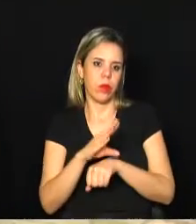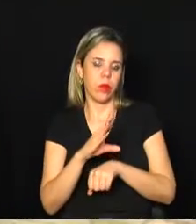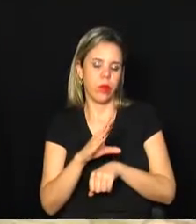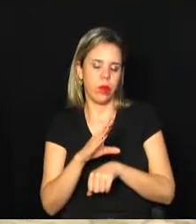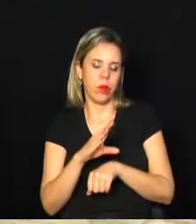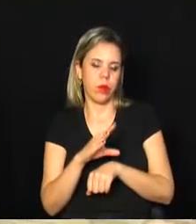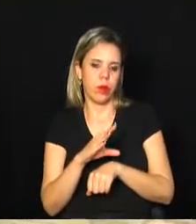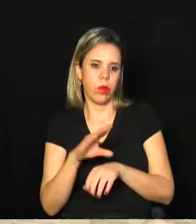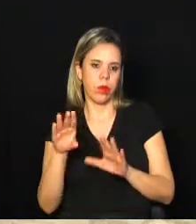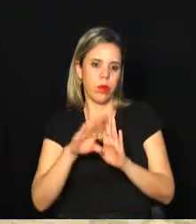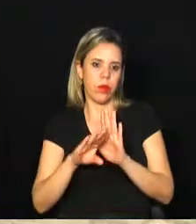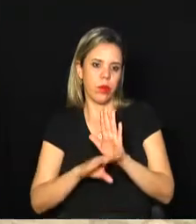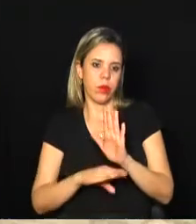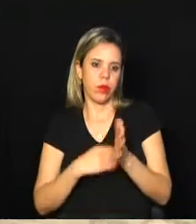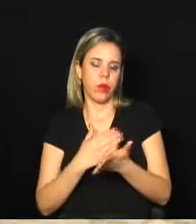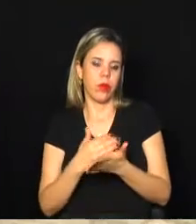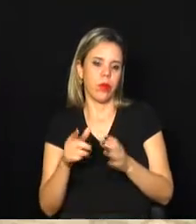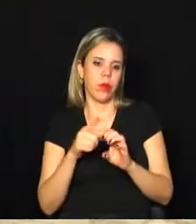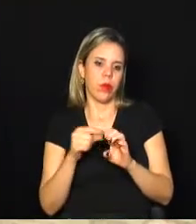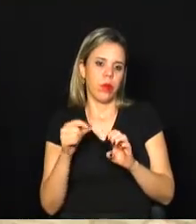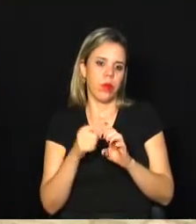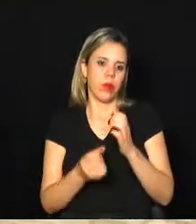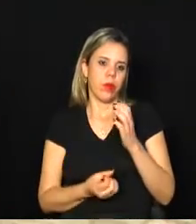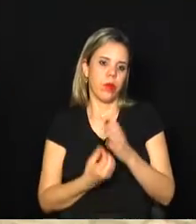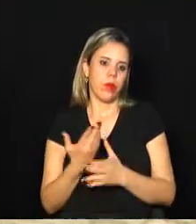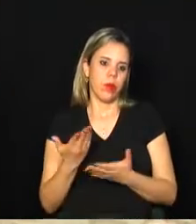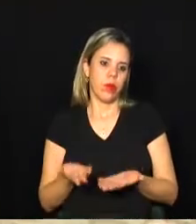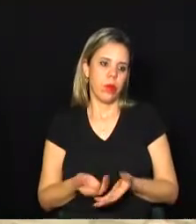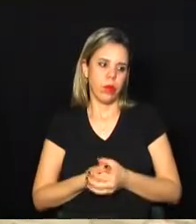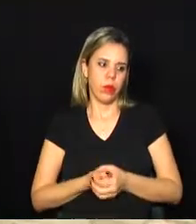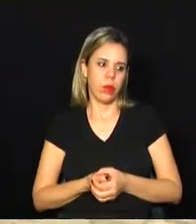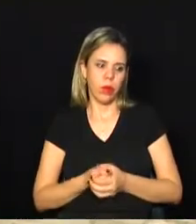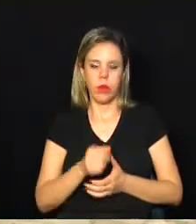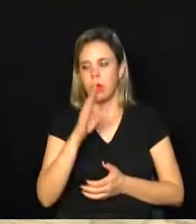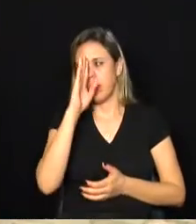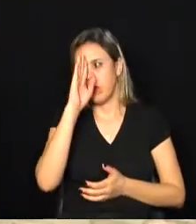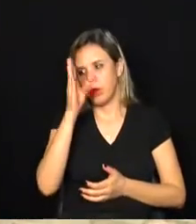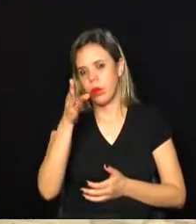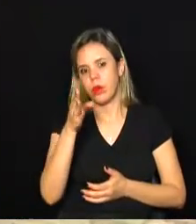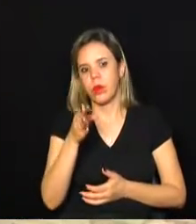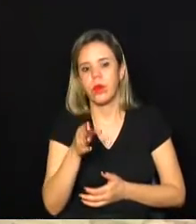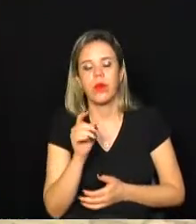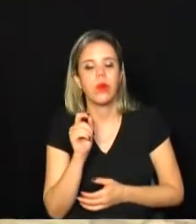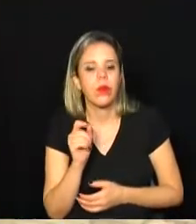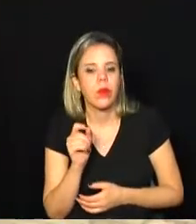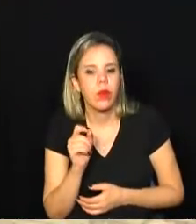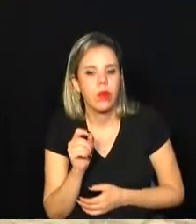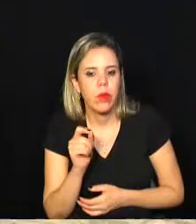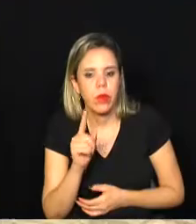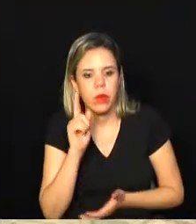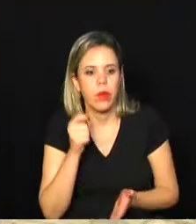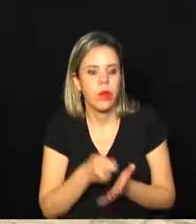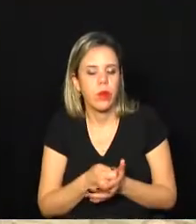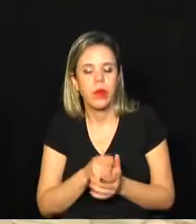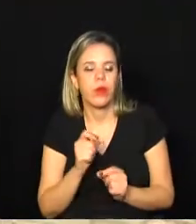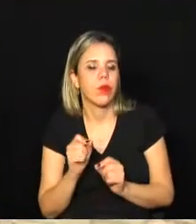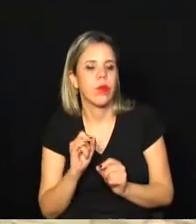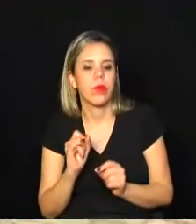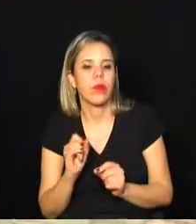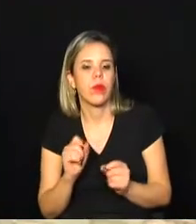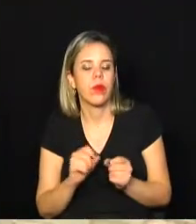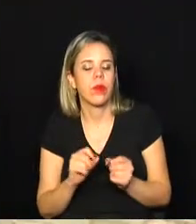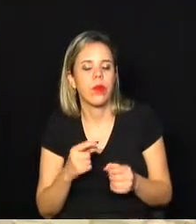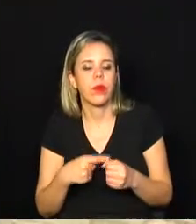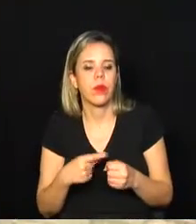para recuperar o recomeço do micro e pequeno empreendedor principalmente na questão da garantia que será